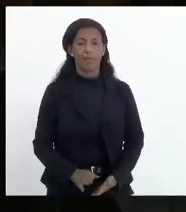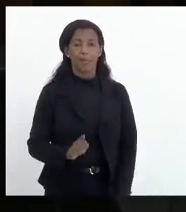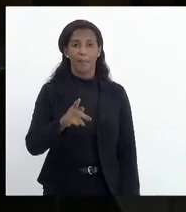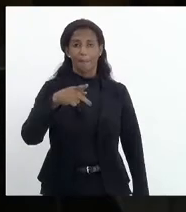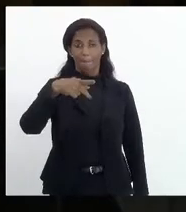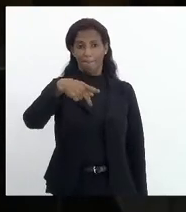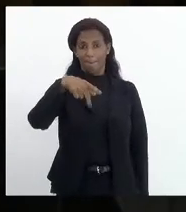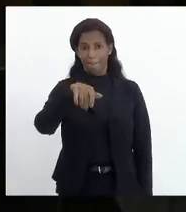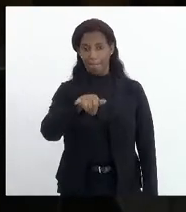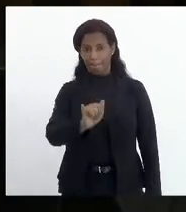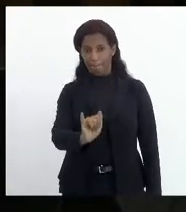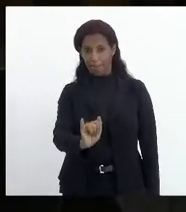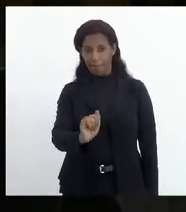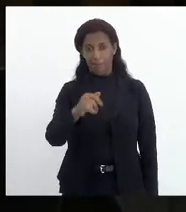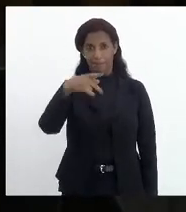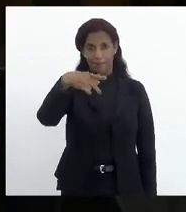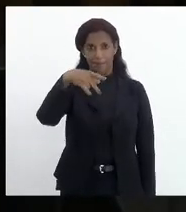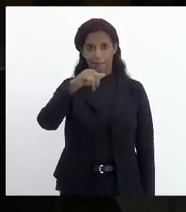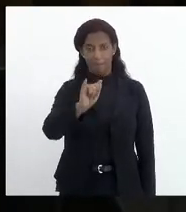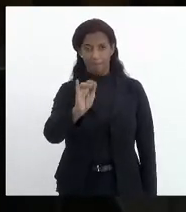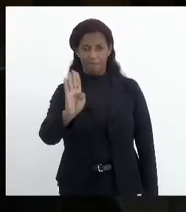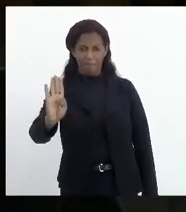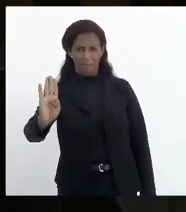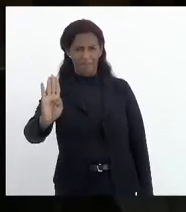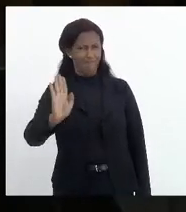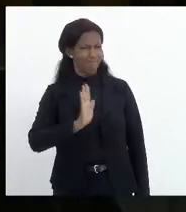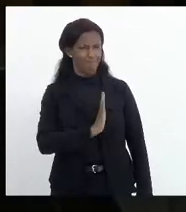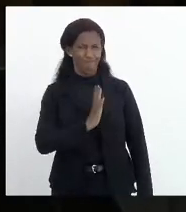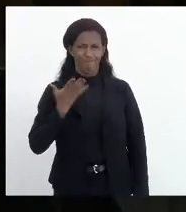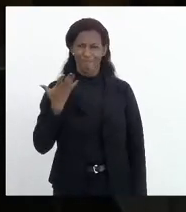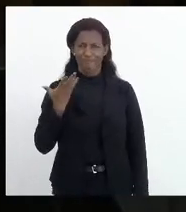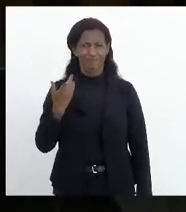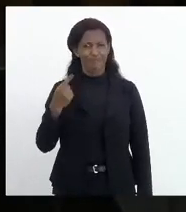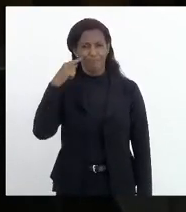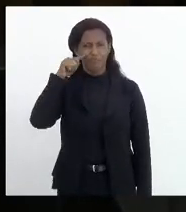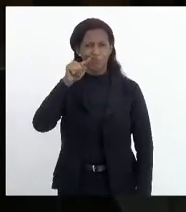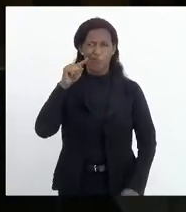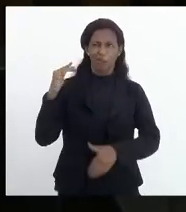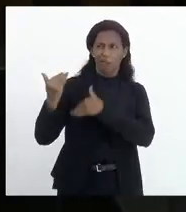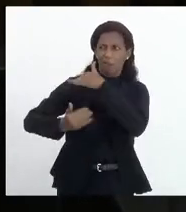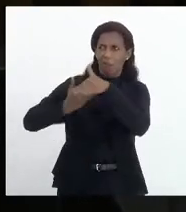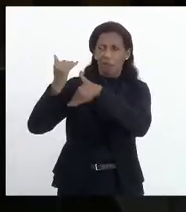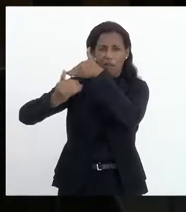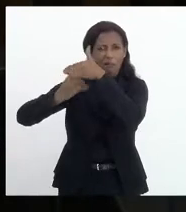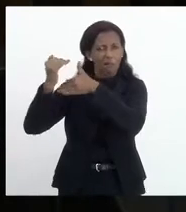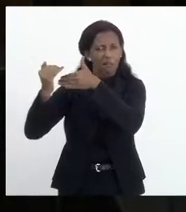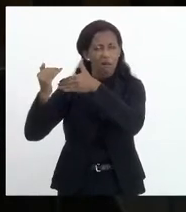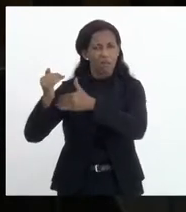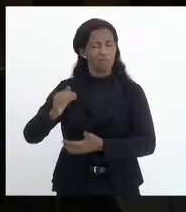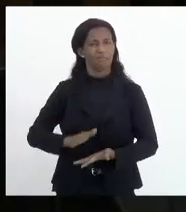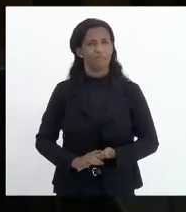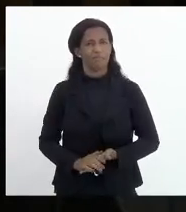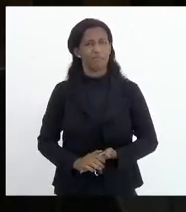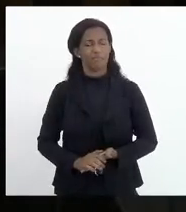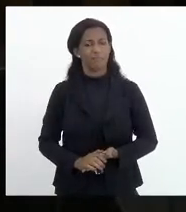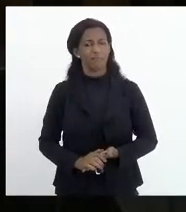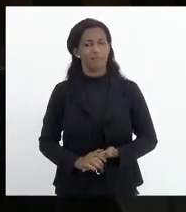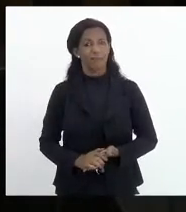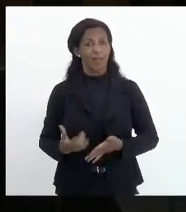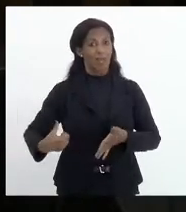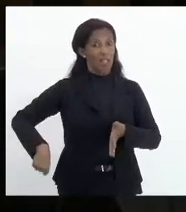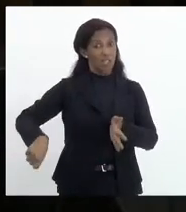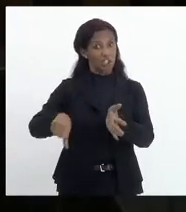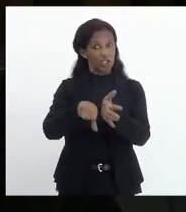bruto e está ridículo sobre ponto de vista de crescimento as crise